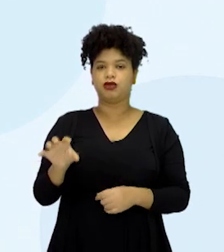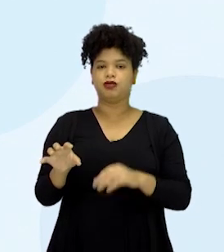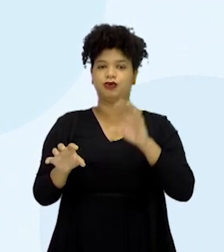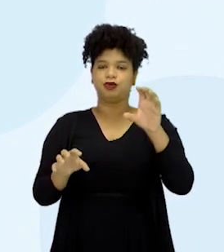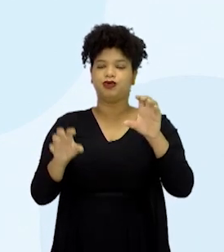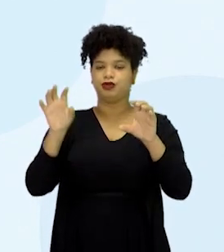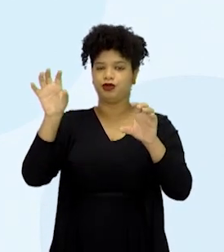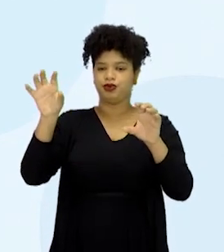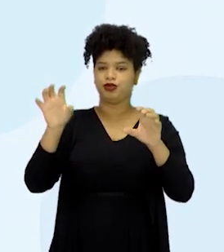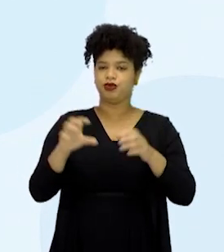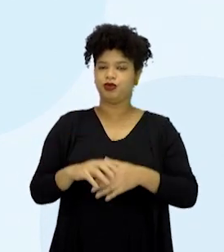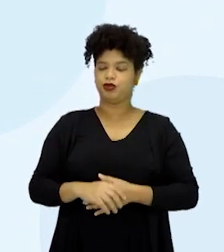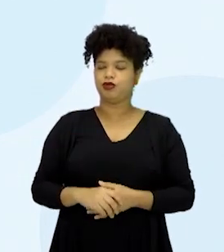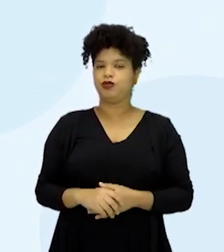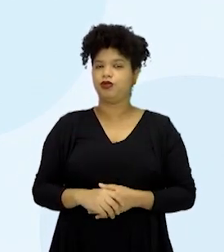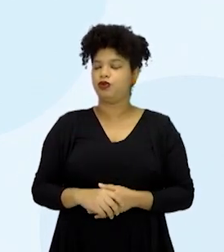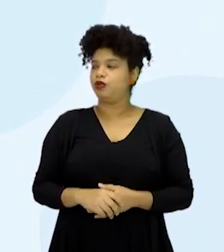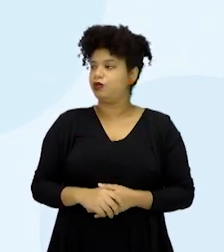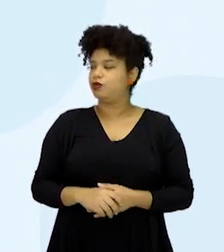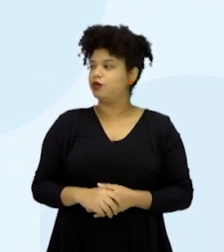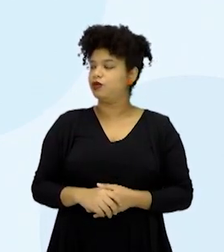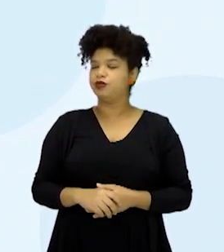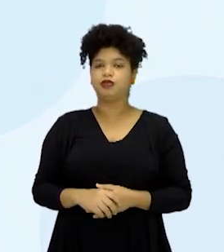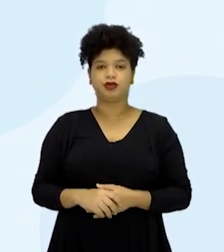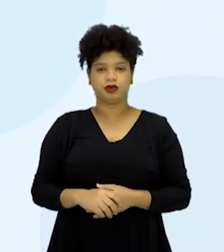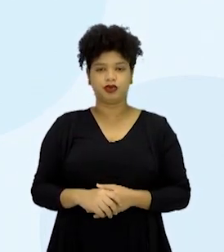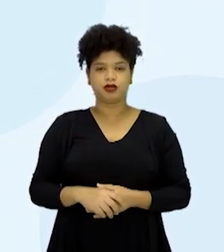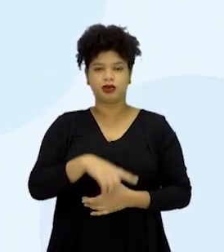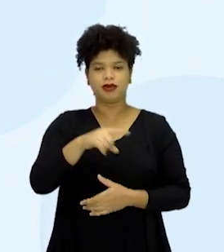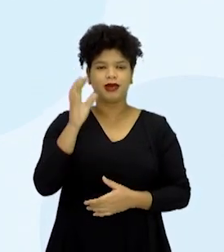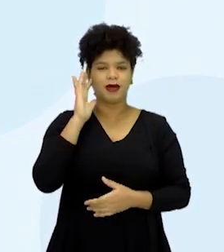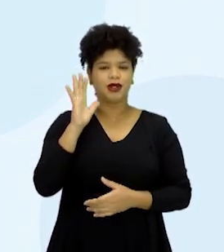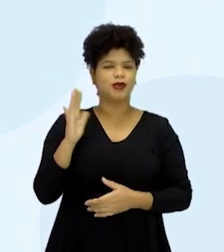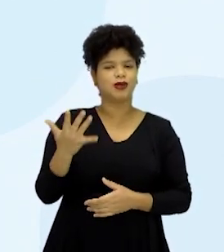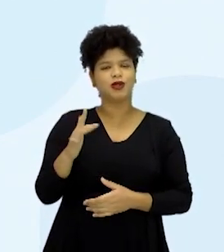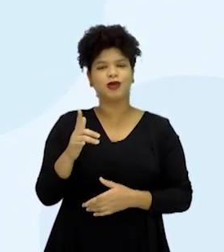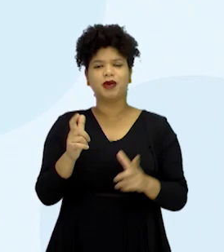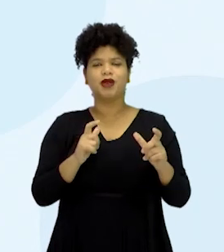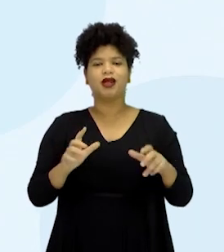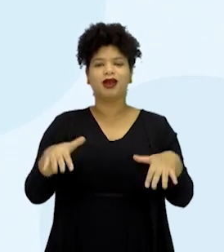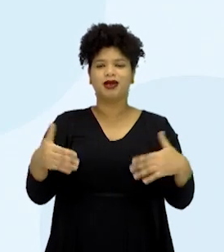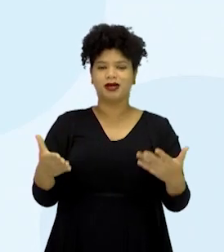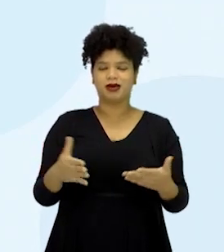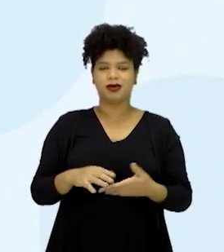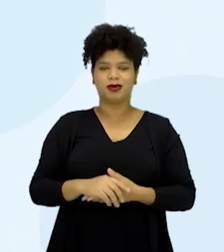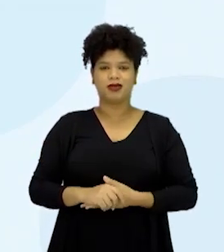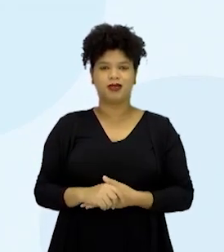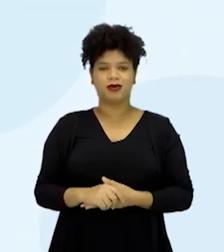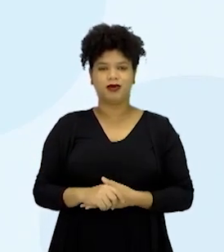que bonitinho. As três cidades circulares para vocês terem uma noção melhor.